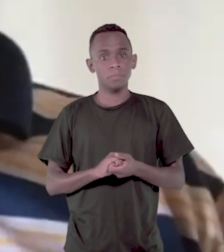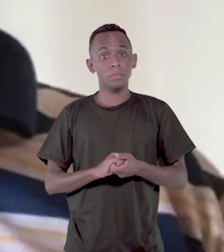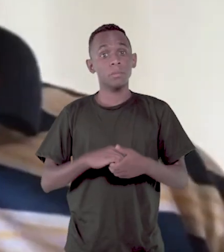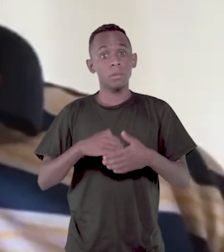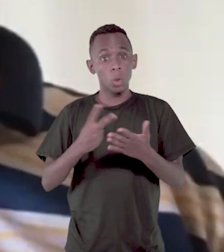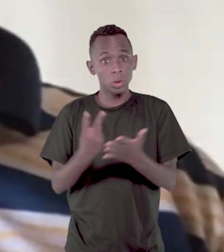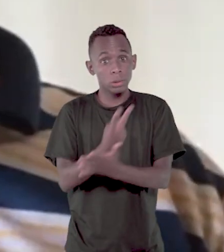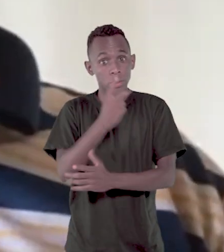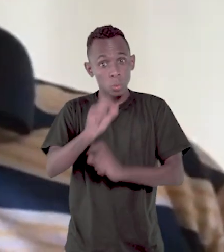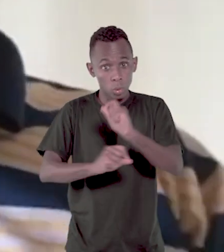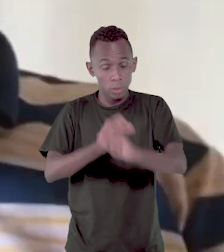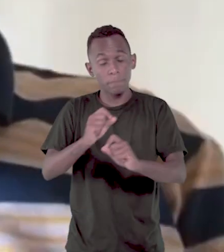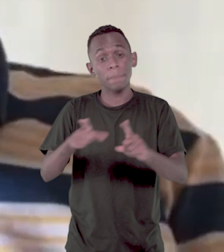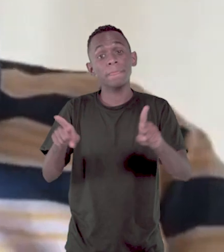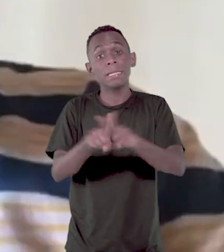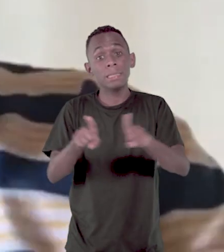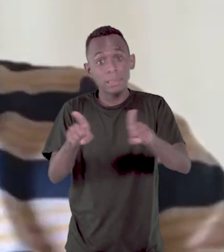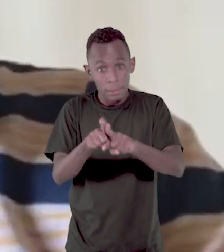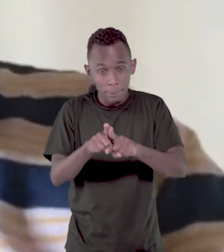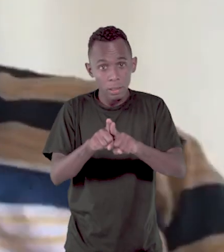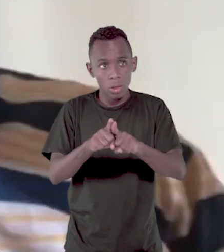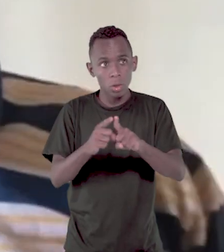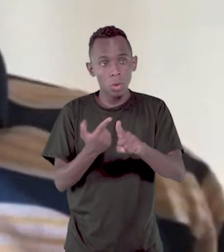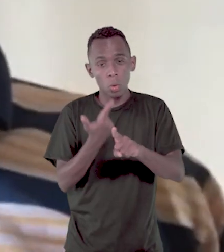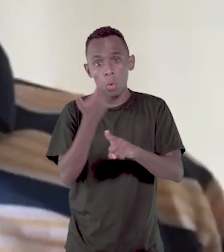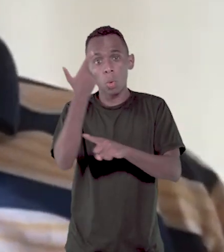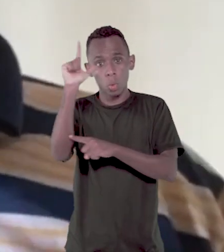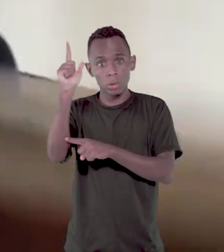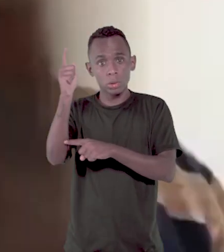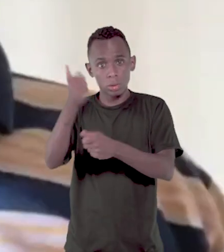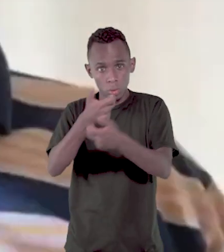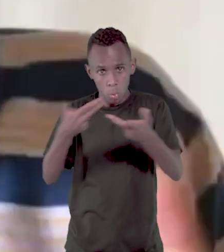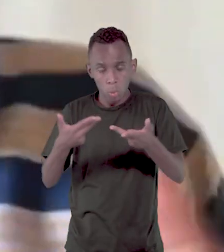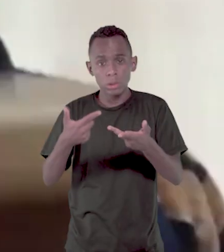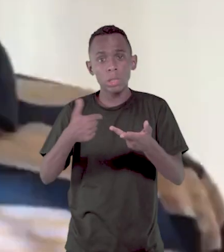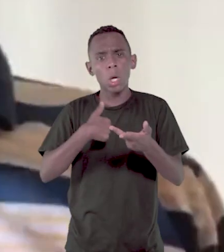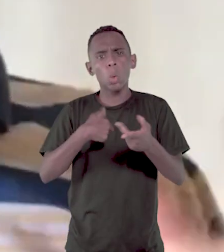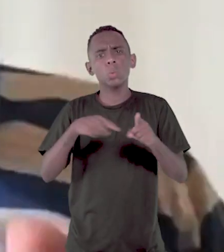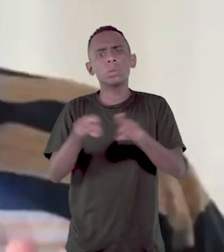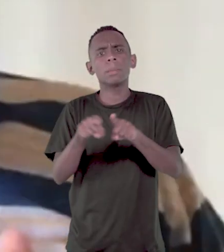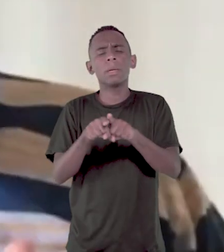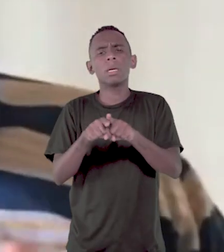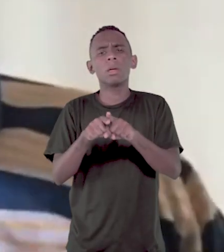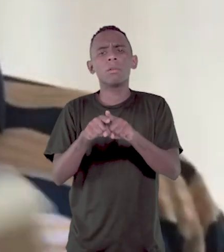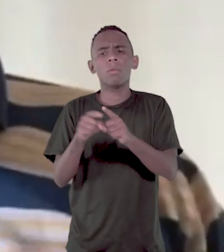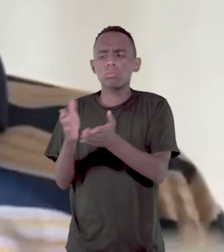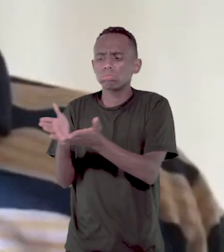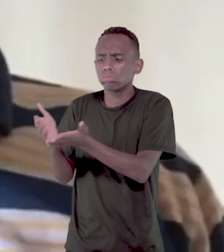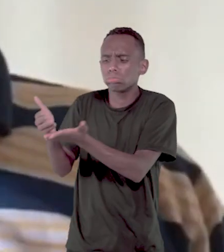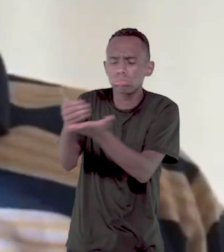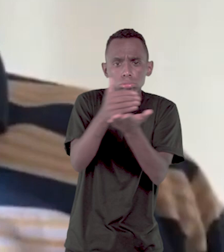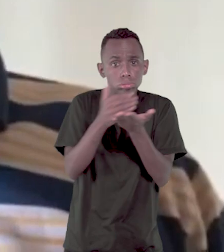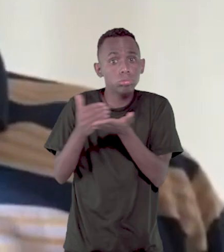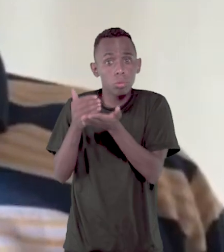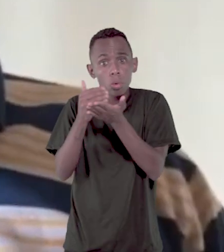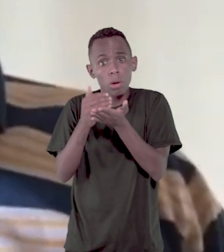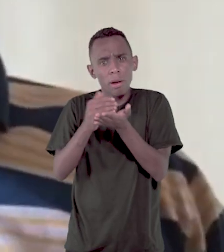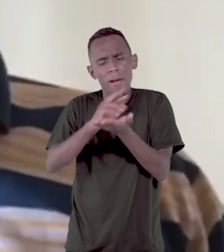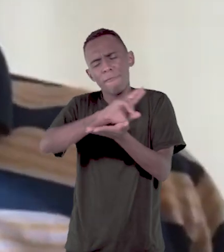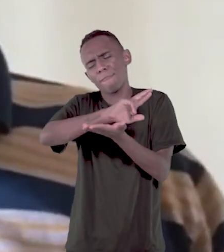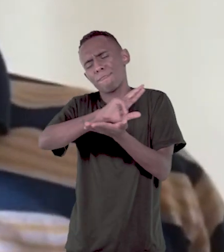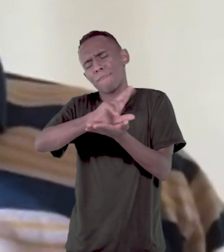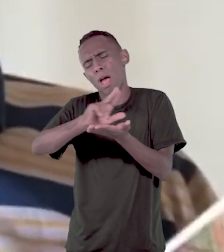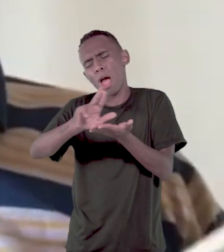Maralto. Aí, além disso, quer dizer, outra coisa que eu falei também, vou reunir, foi